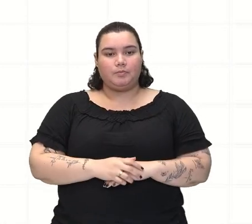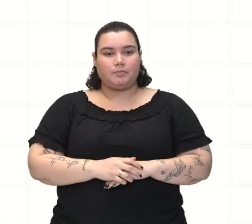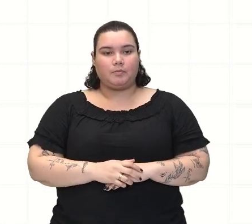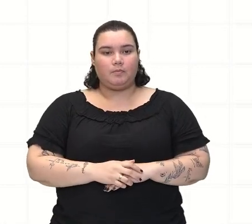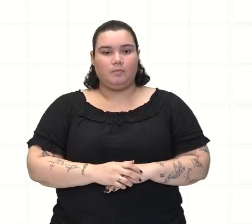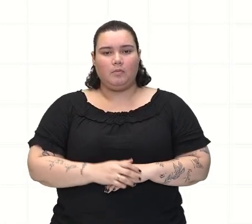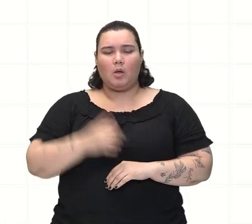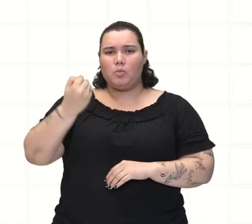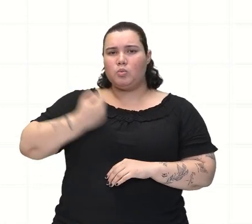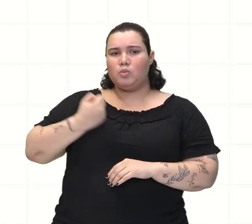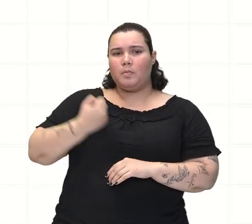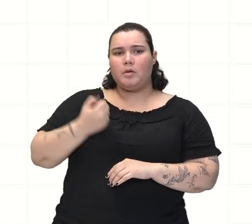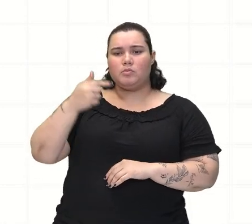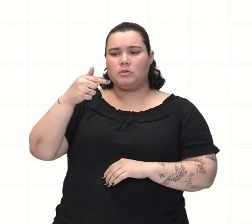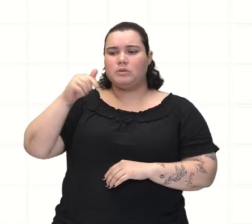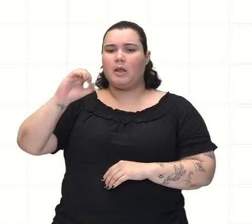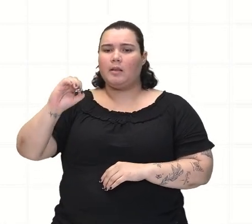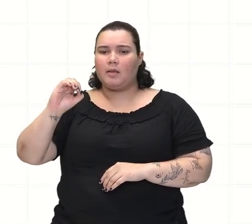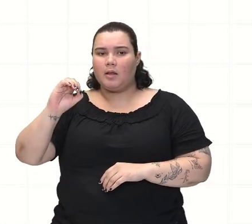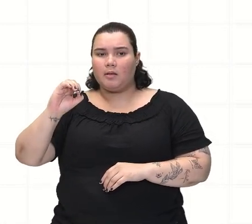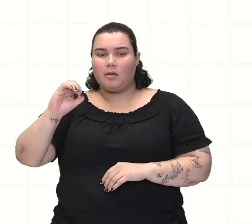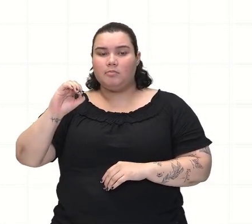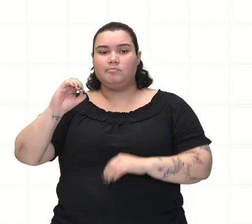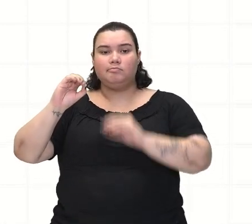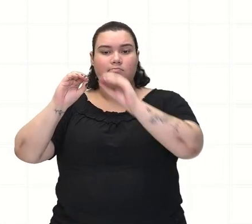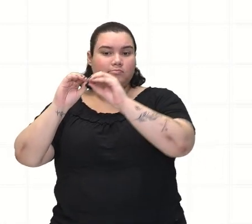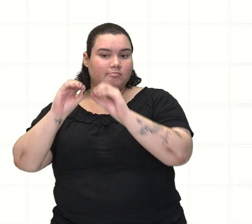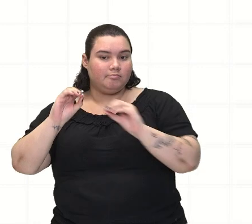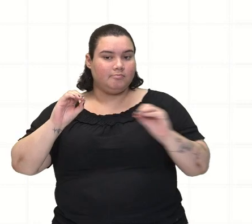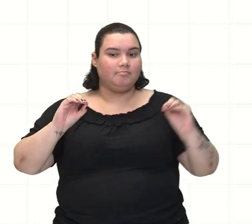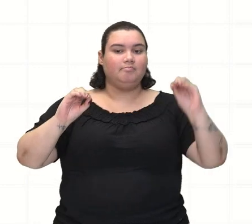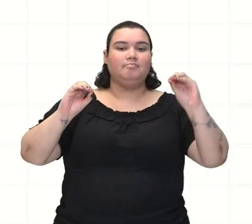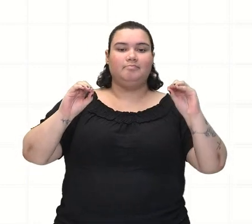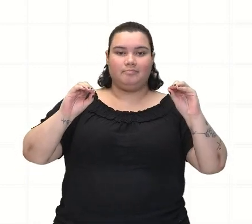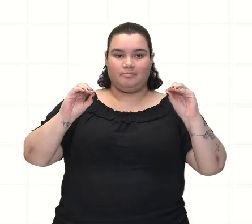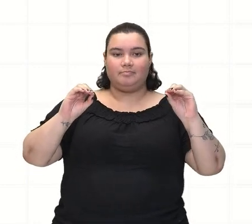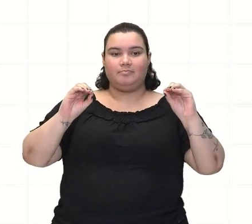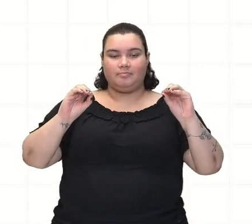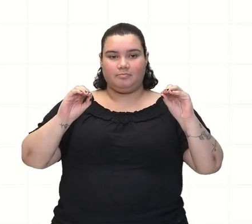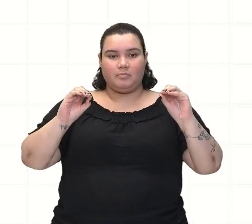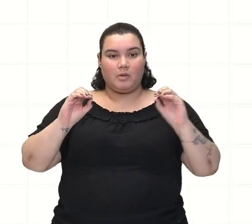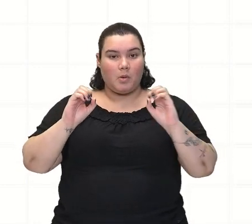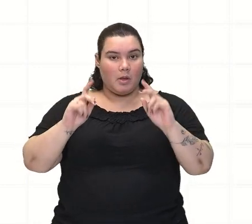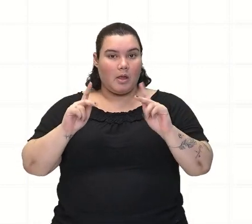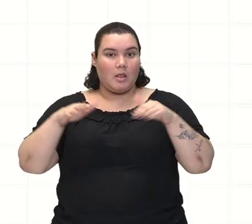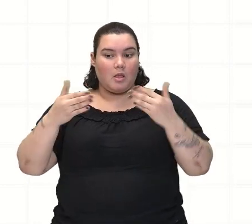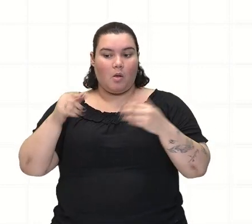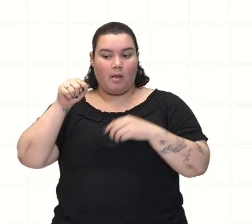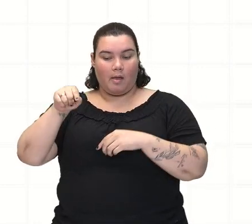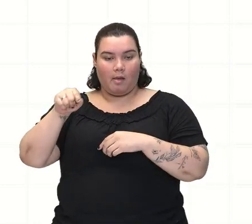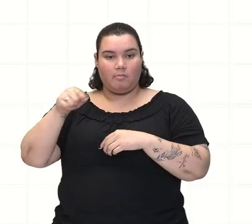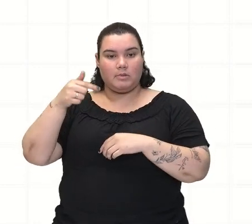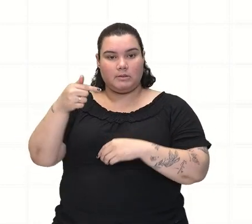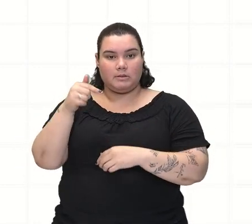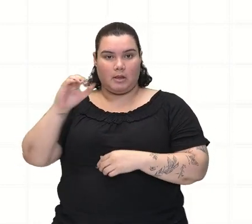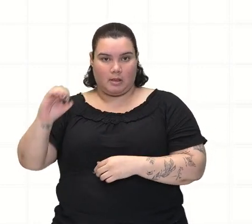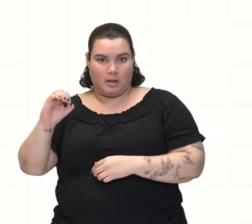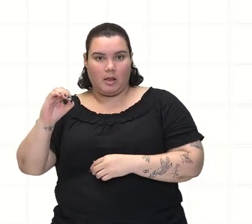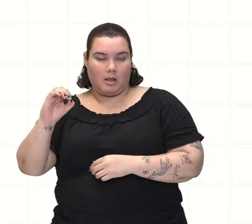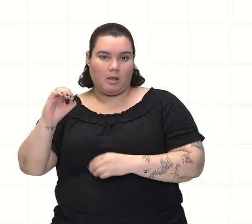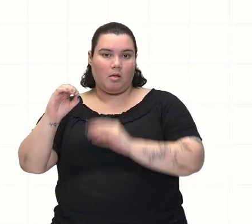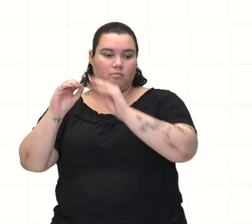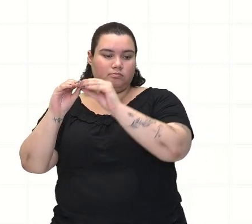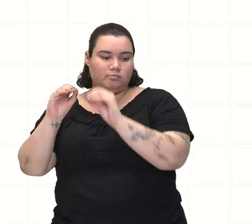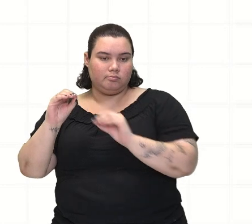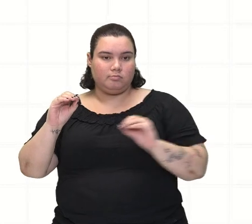com esse 70? Eu vou ter que passar ele para o outro lado da equação, né? Então, passando ele para o outro lado, ele vai ficar com o sinal trocado.